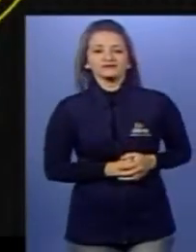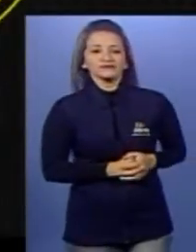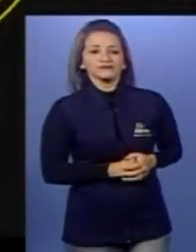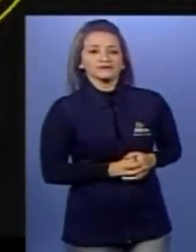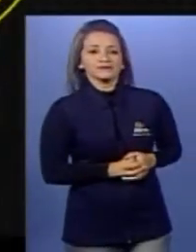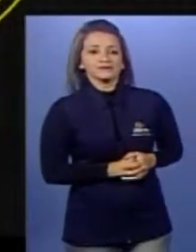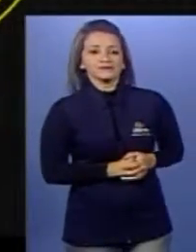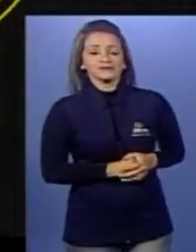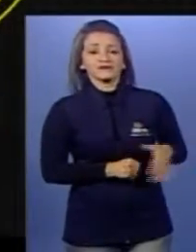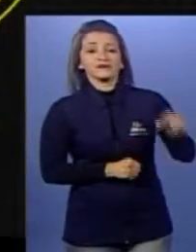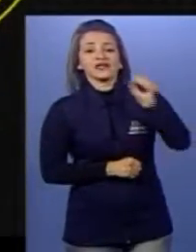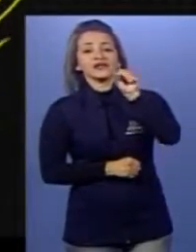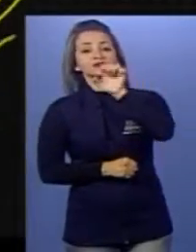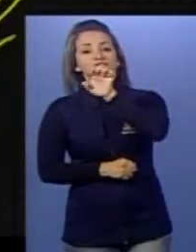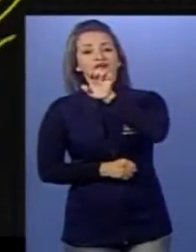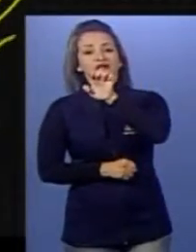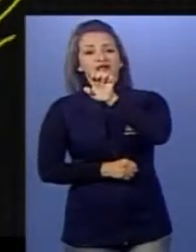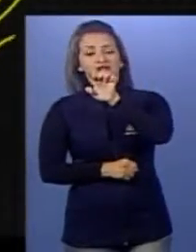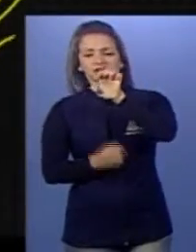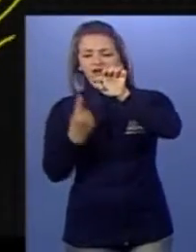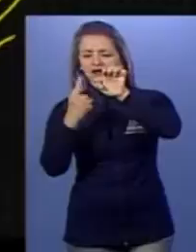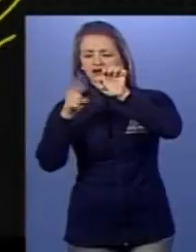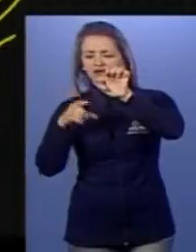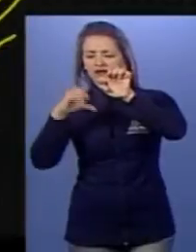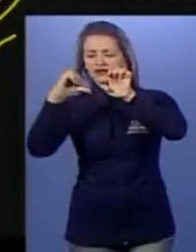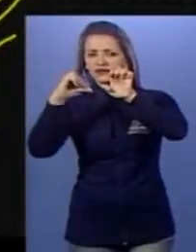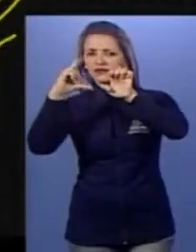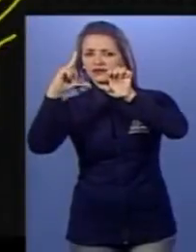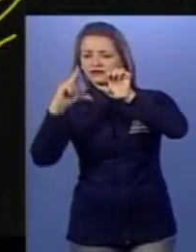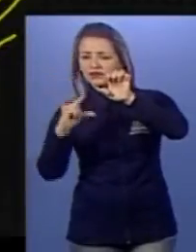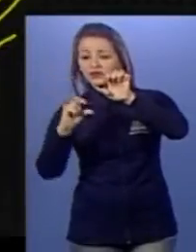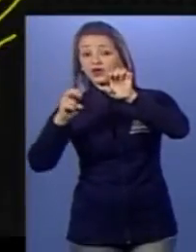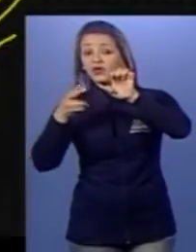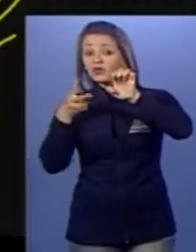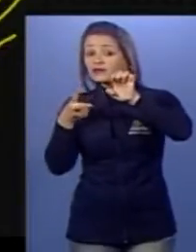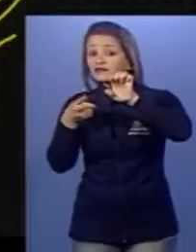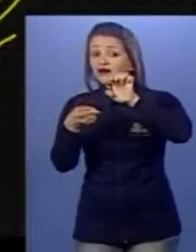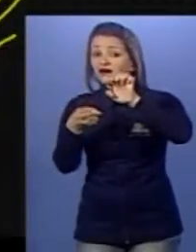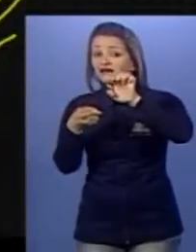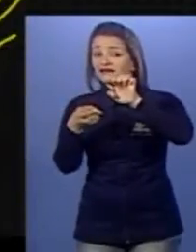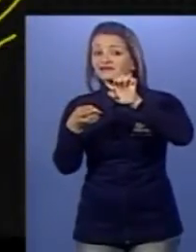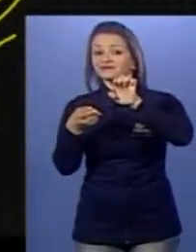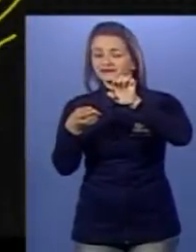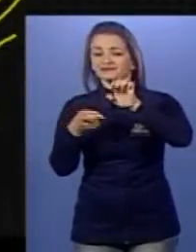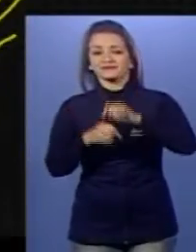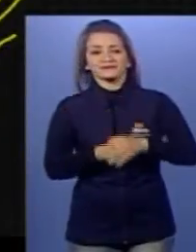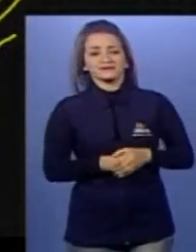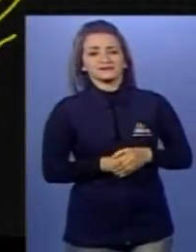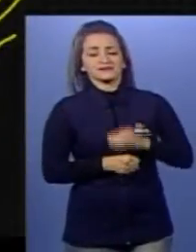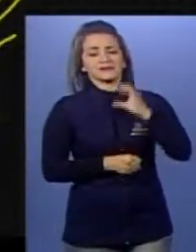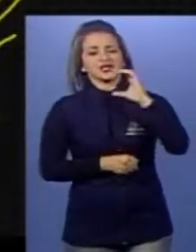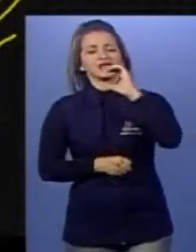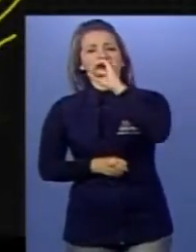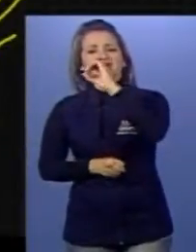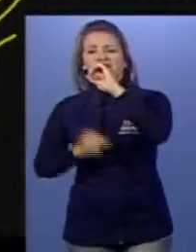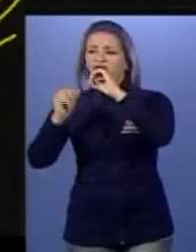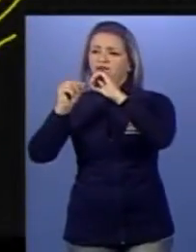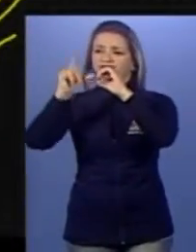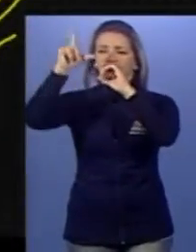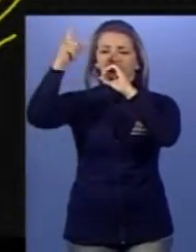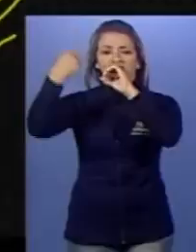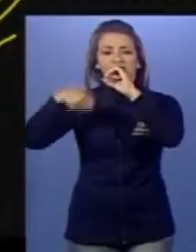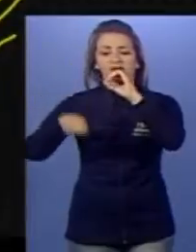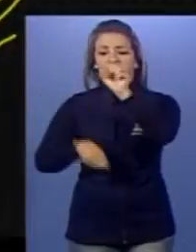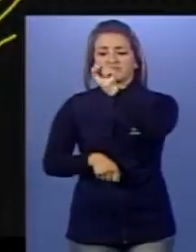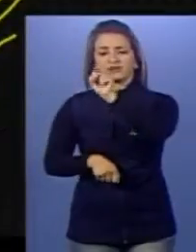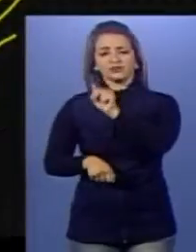de s 1,9 a não é menor mas ele falou menor ou igual o da e centro oeste não precisa estar acima da média